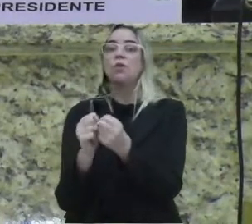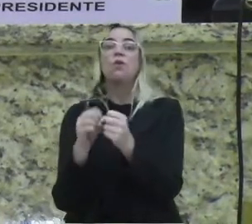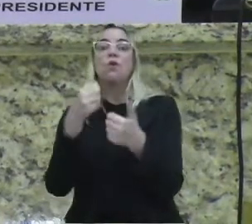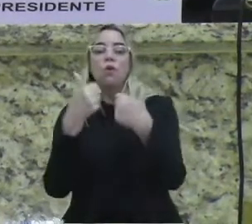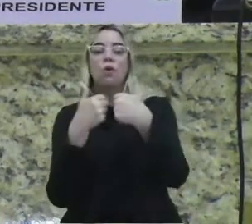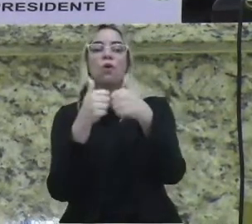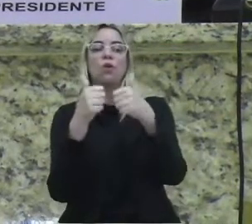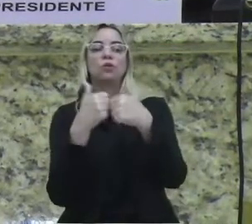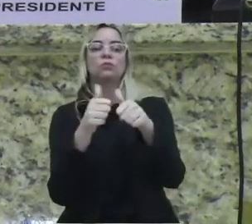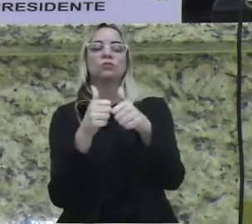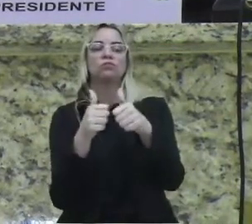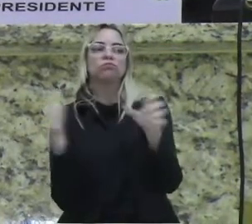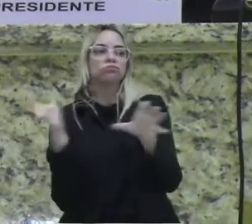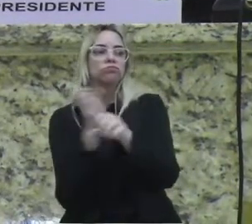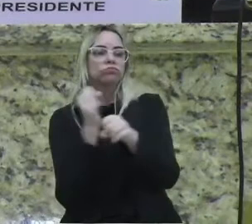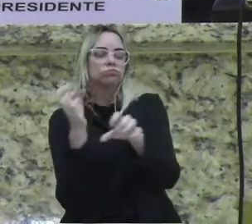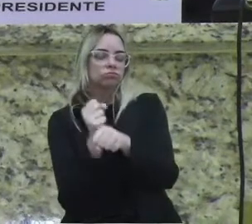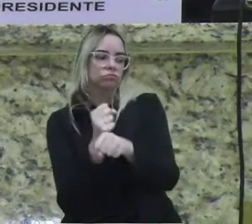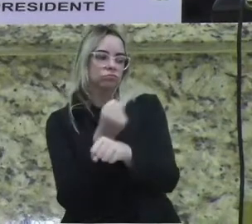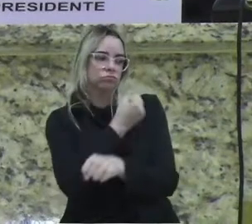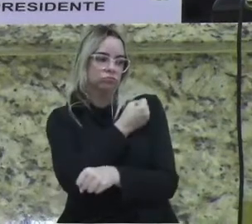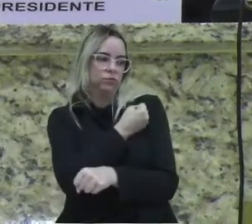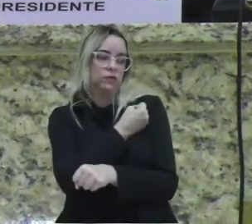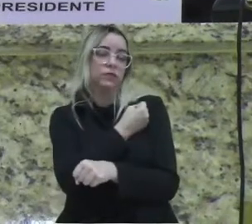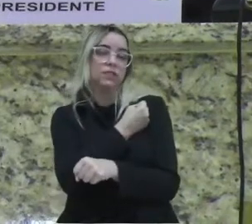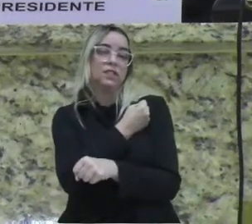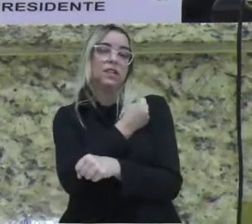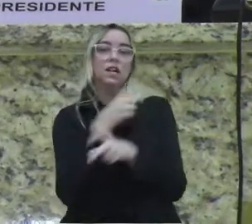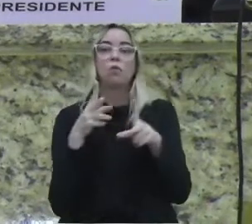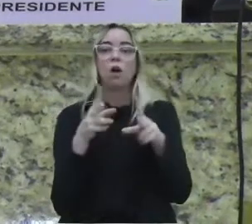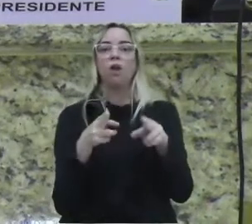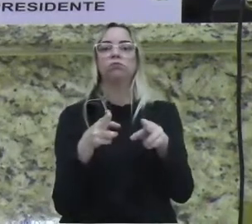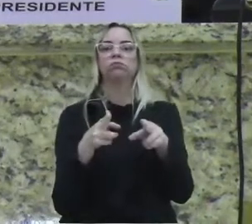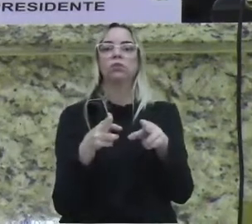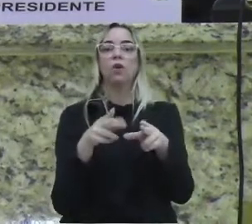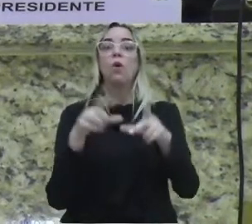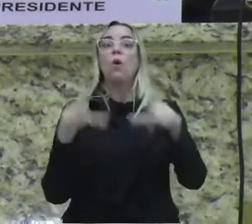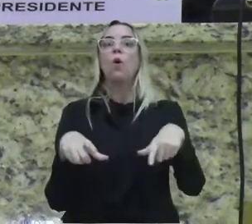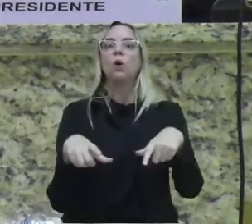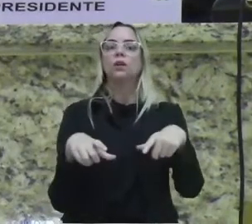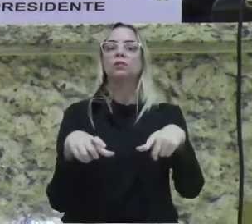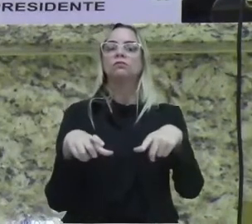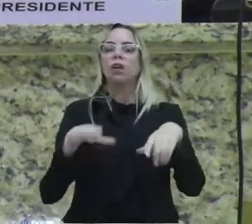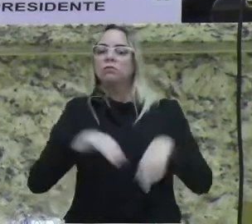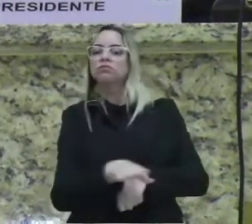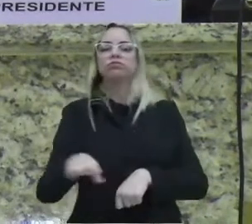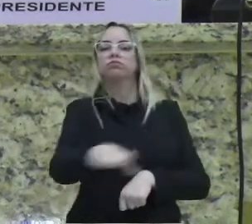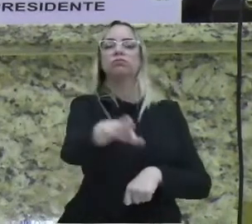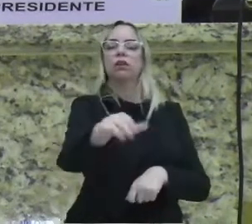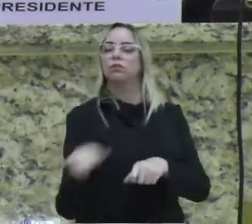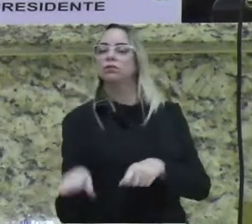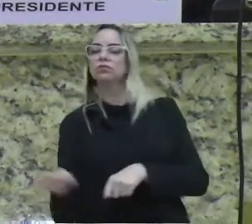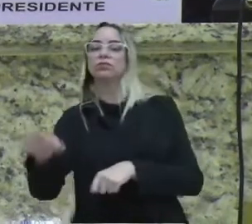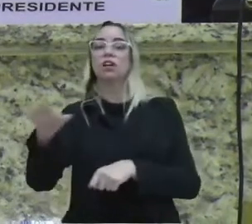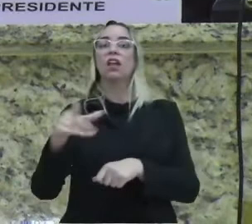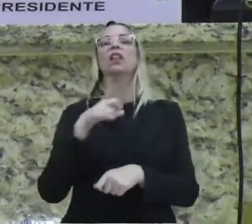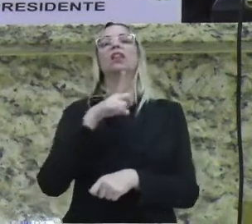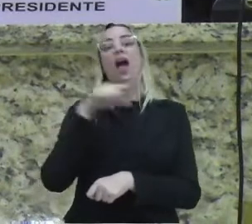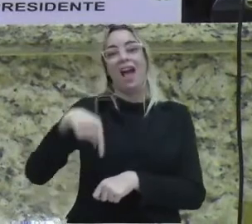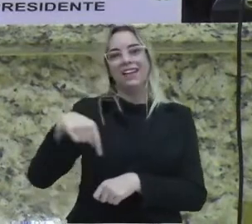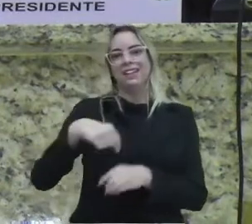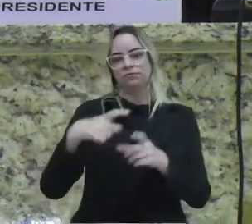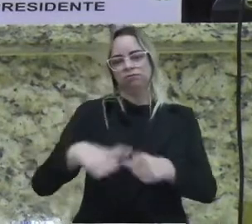gente tem a quantidade de acordo com a rota. São Bento do Una é um município que tem uma zona rural muito